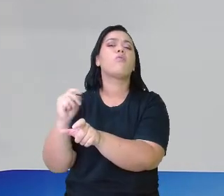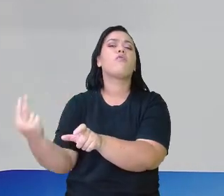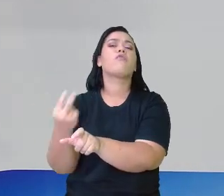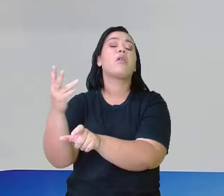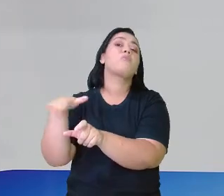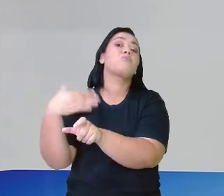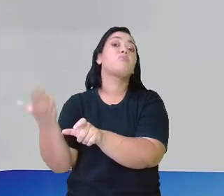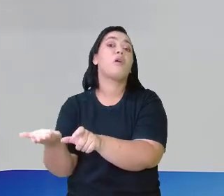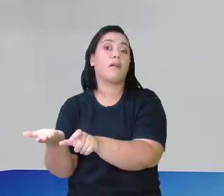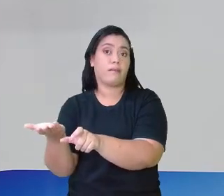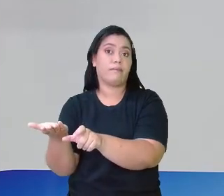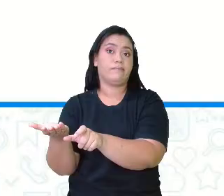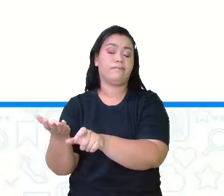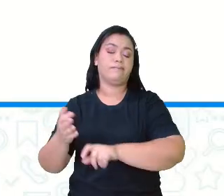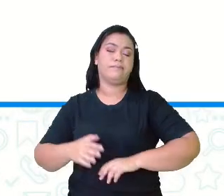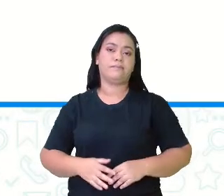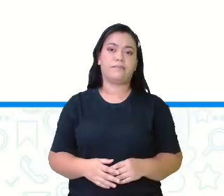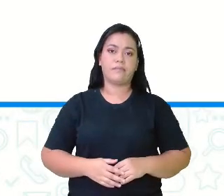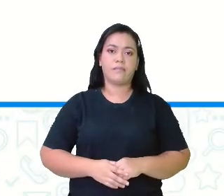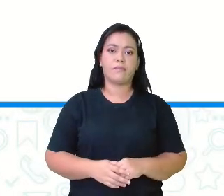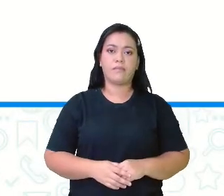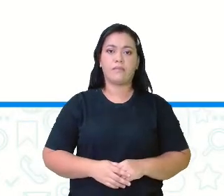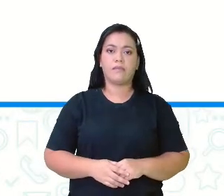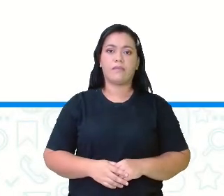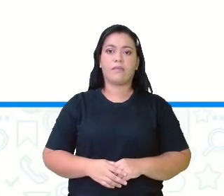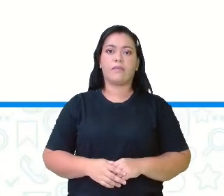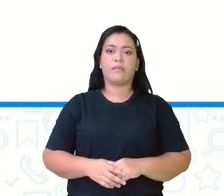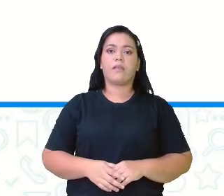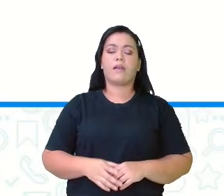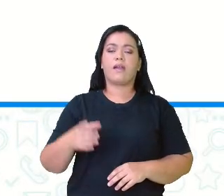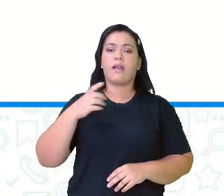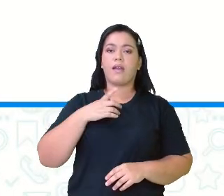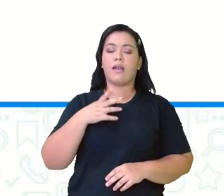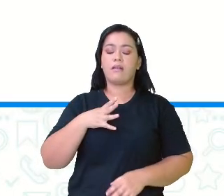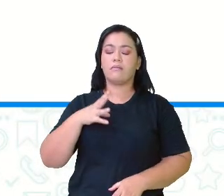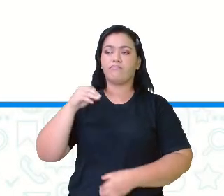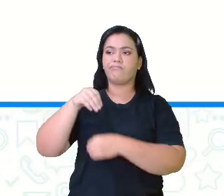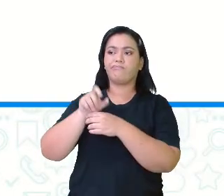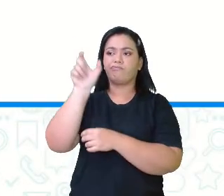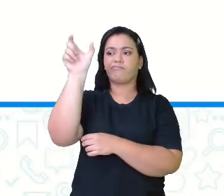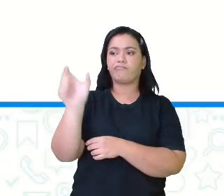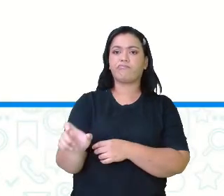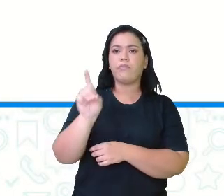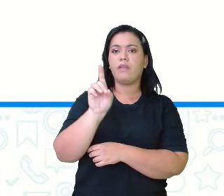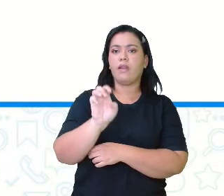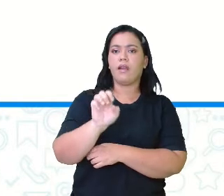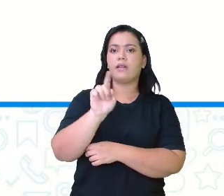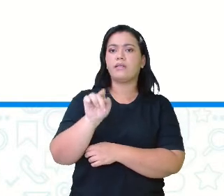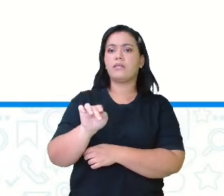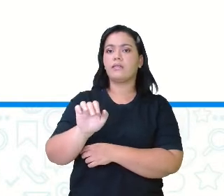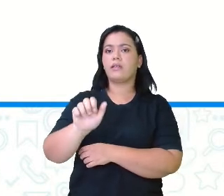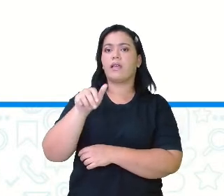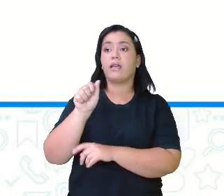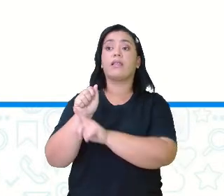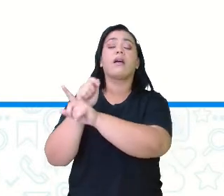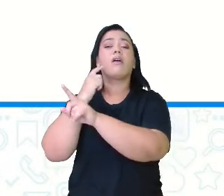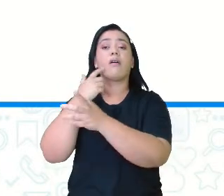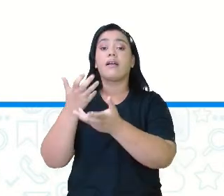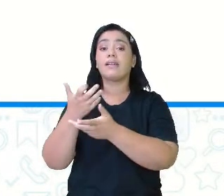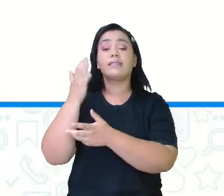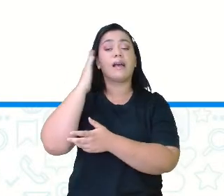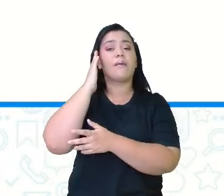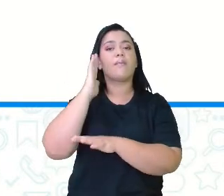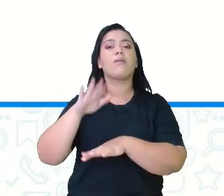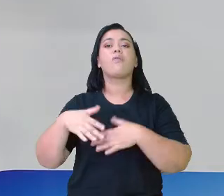o próximo 2 que eu vou colocar aqui, que ele vai ocupar a casa da dezena? Eu quero a decomposição